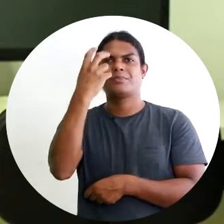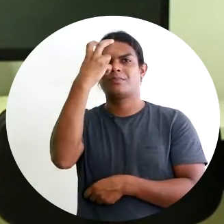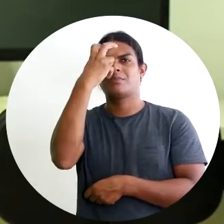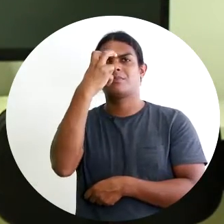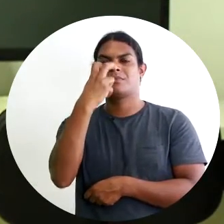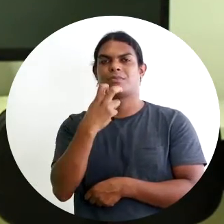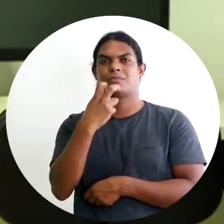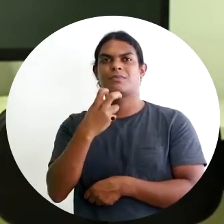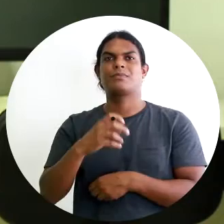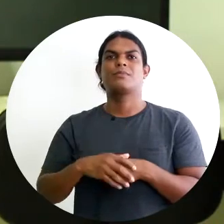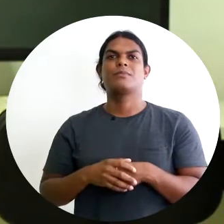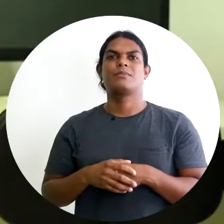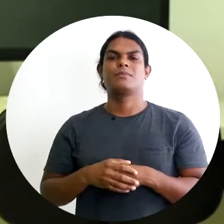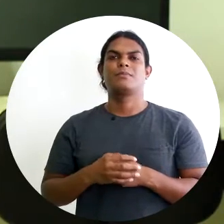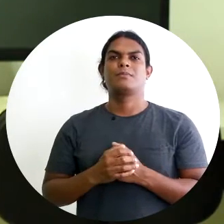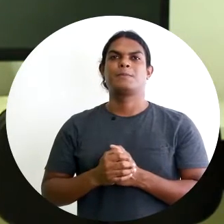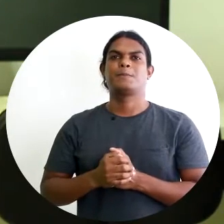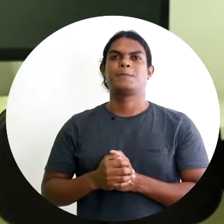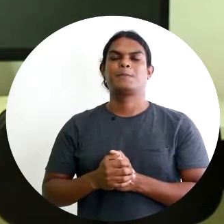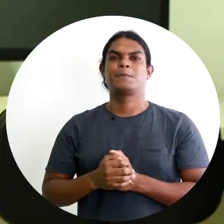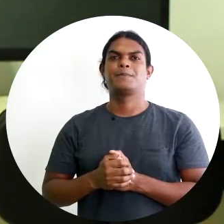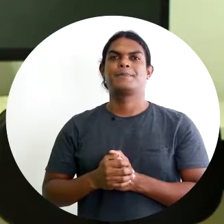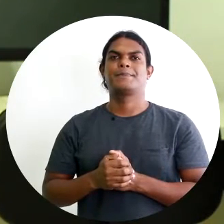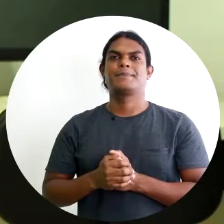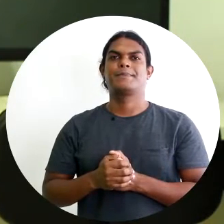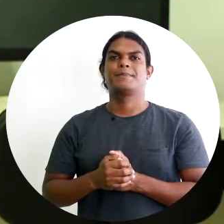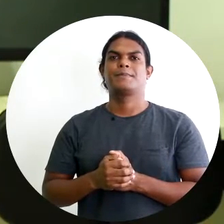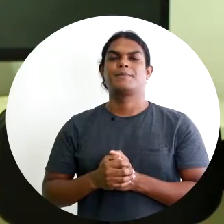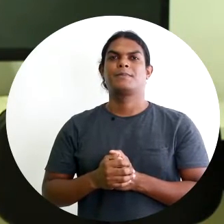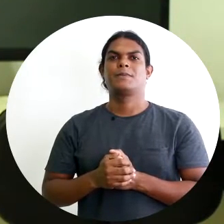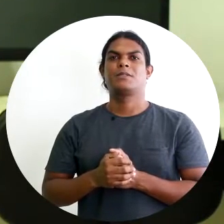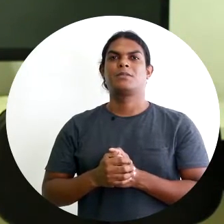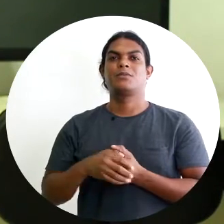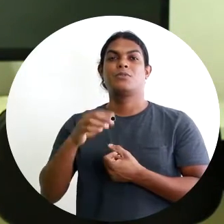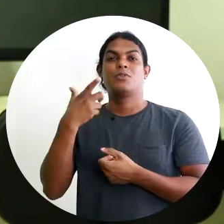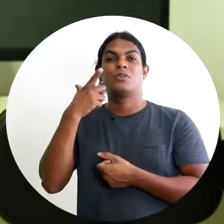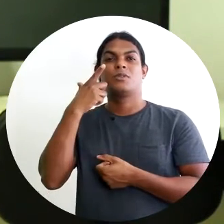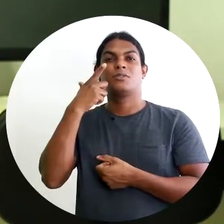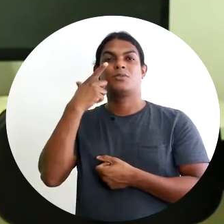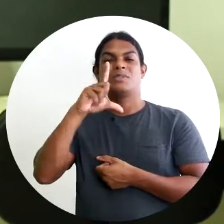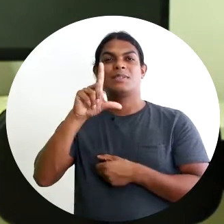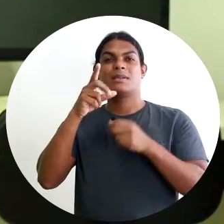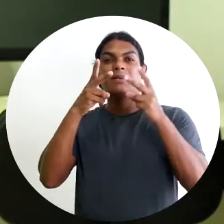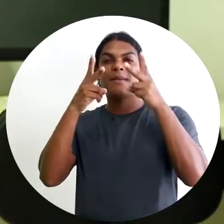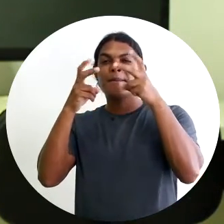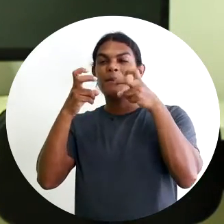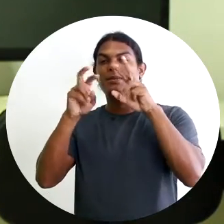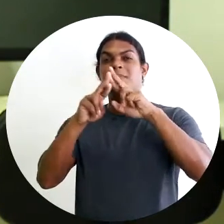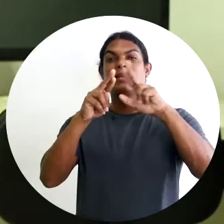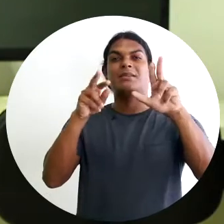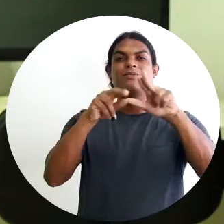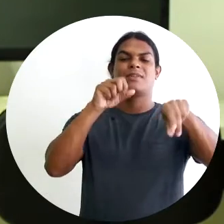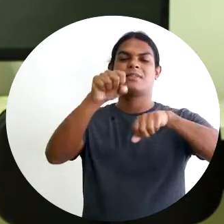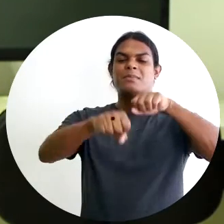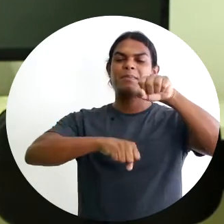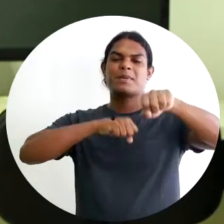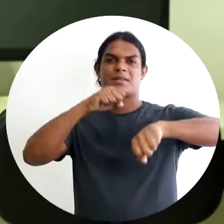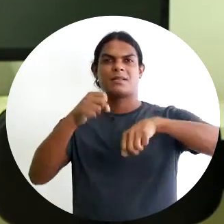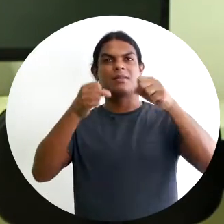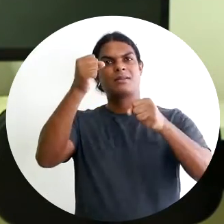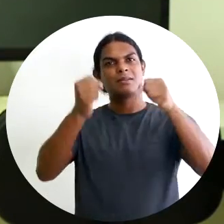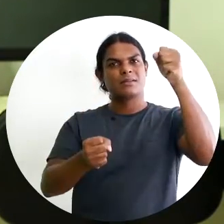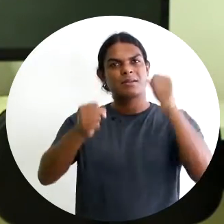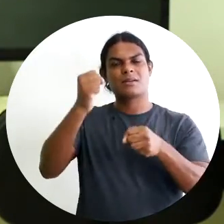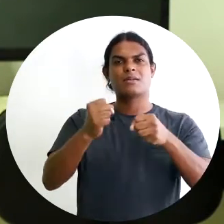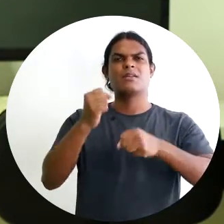pedalar para caminhar e dirigir carro. É bem diferente, né? Então a gente sabe que as leis do trânsito, ela prioriza primeiro o